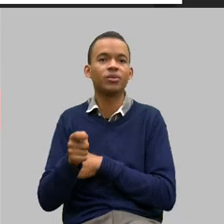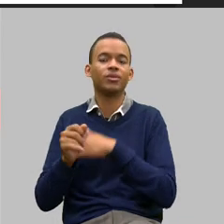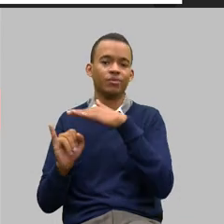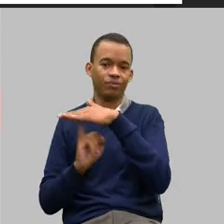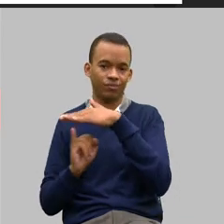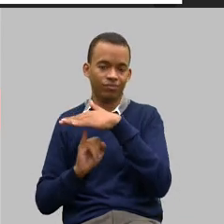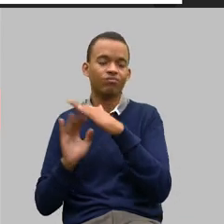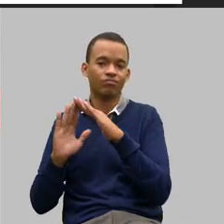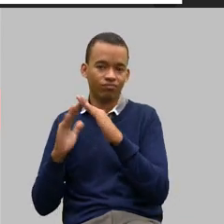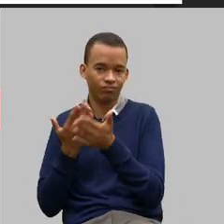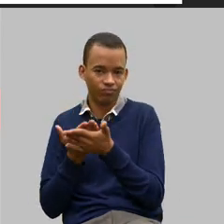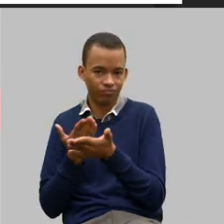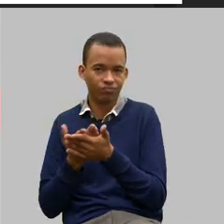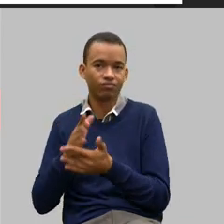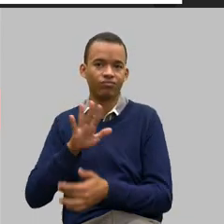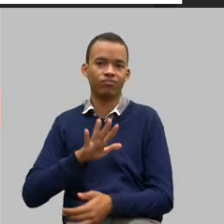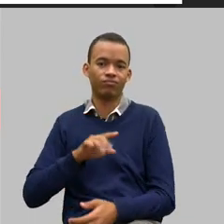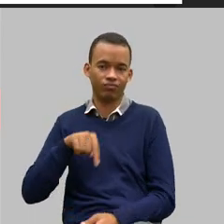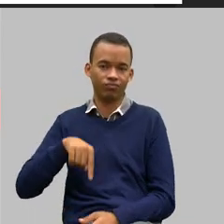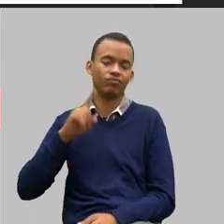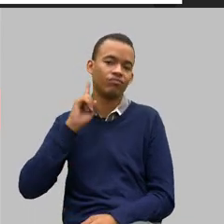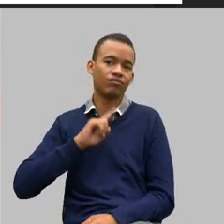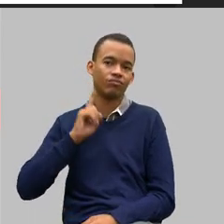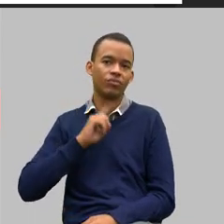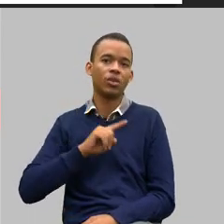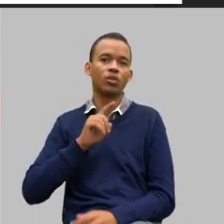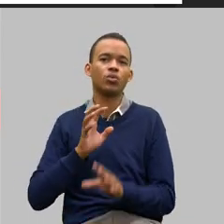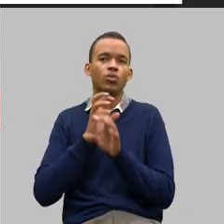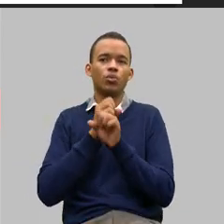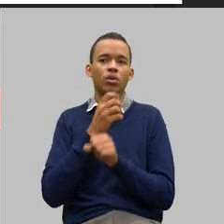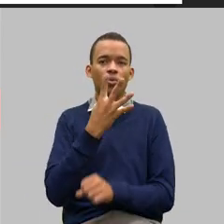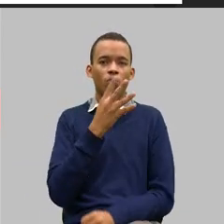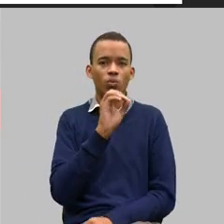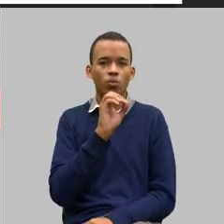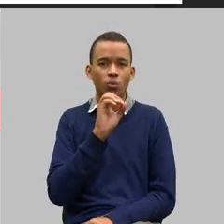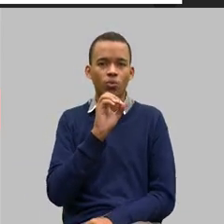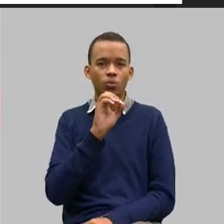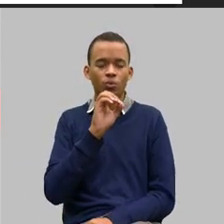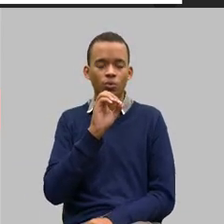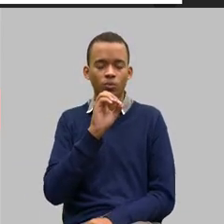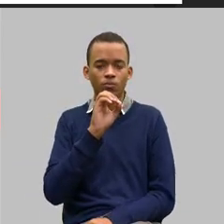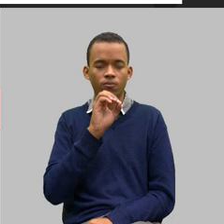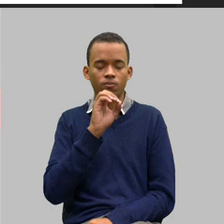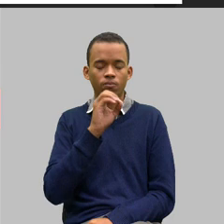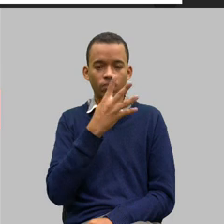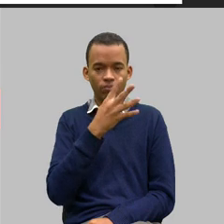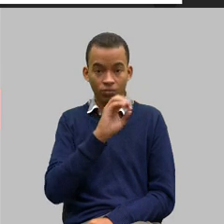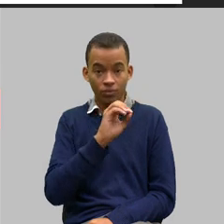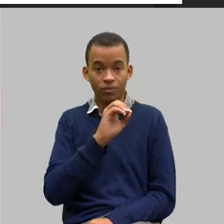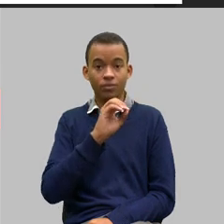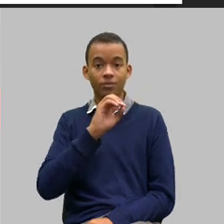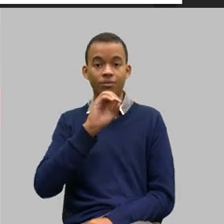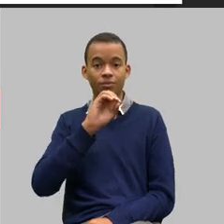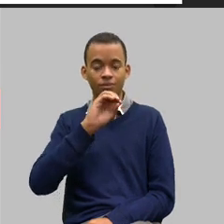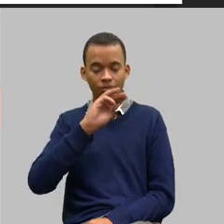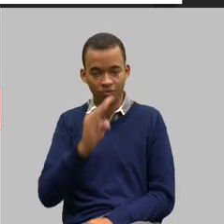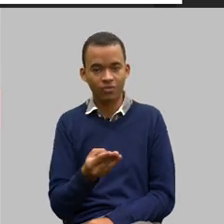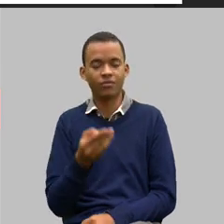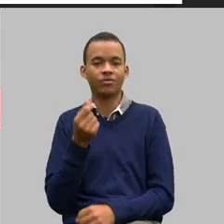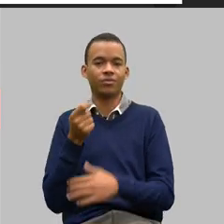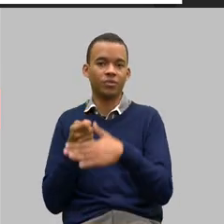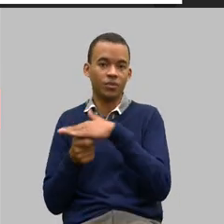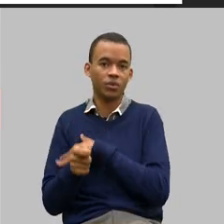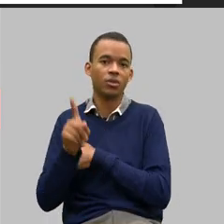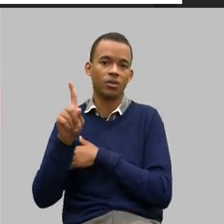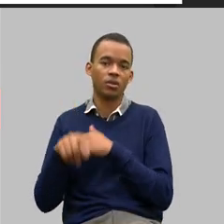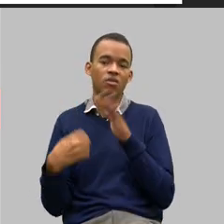educação né em Minas Gerais mais de 40 milhões de investimentos mas nós estamos reformando ali um patrimônio né da nossa cidade do nosso Estado quem